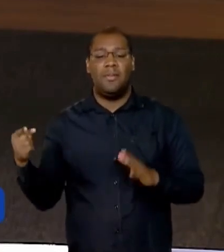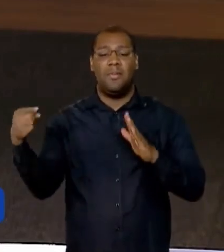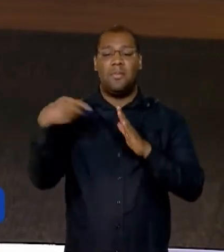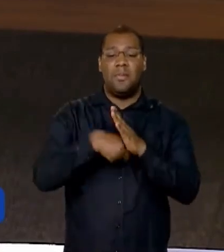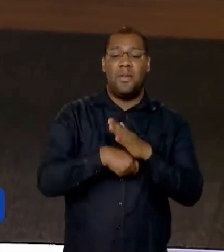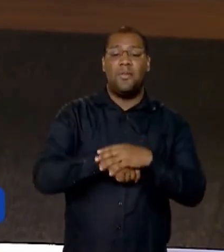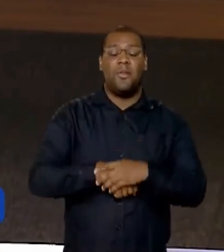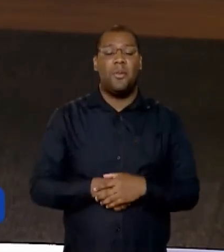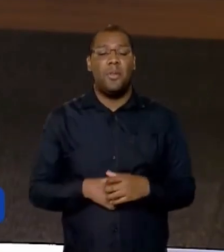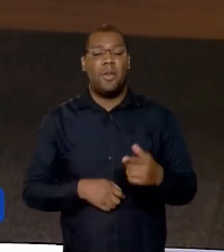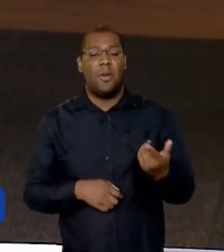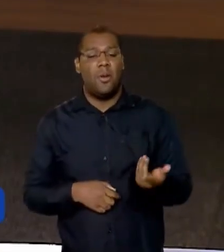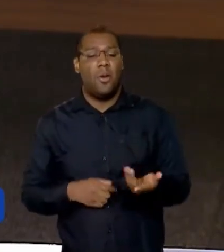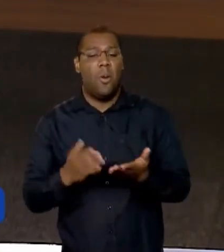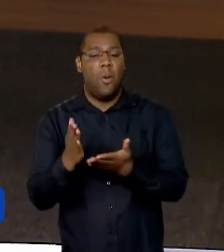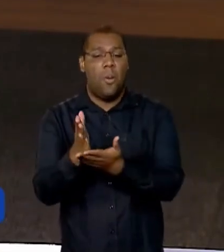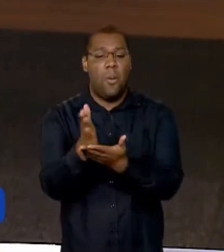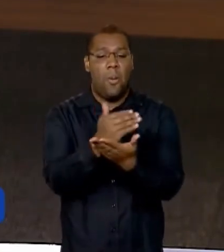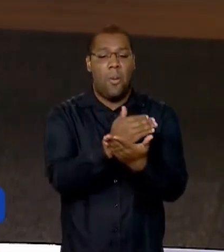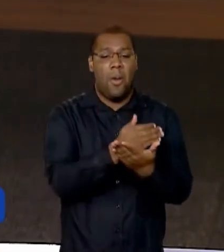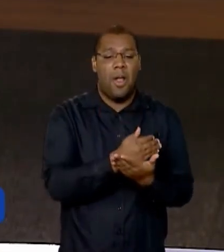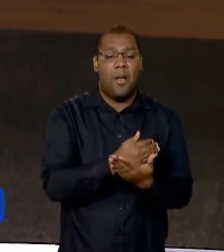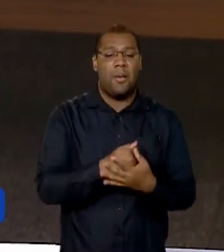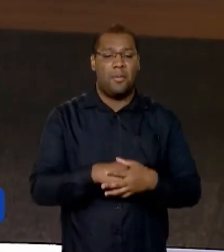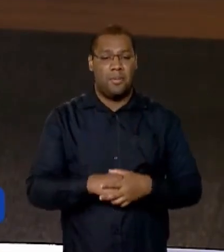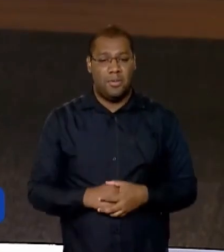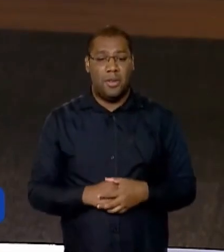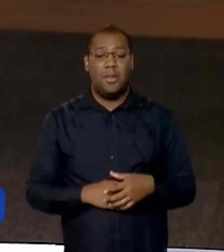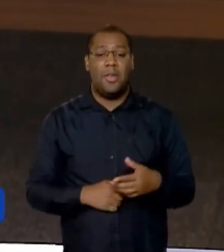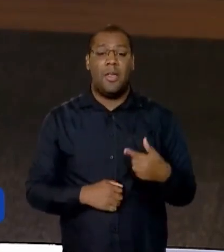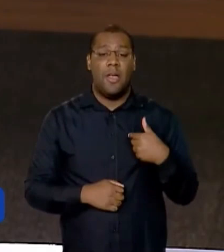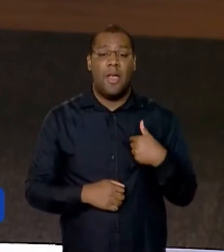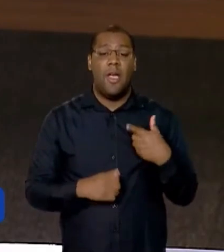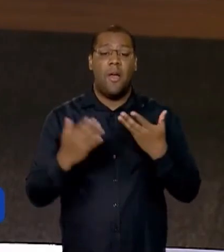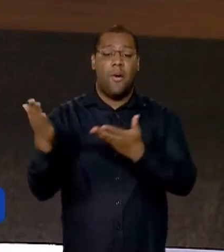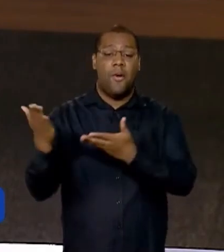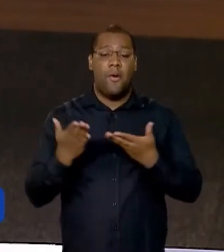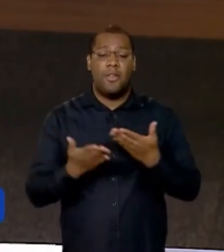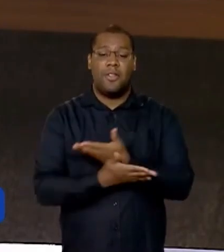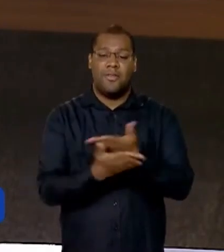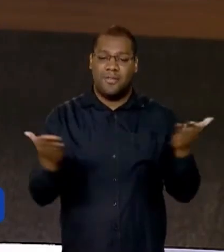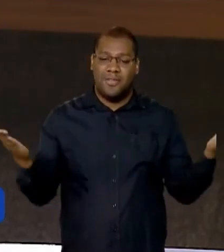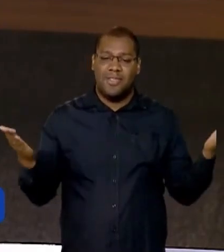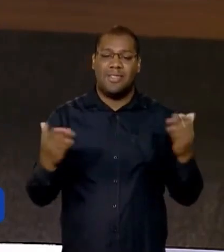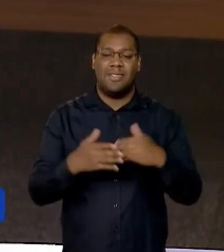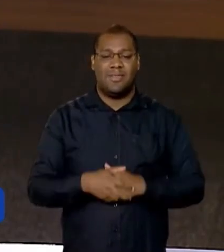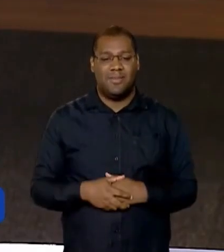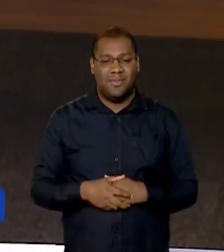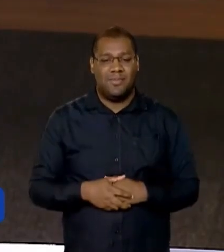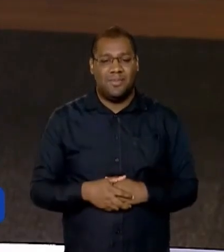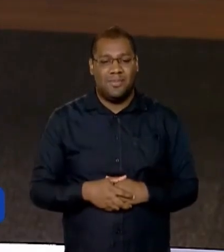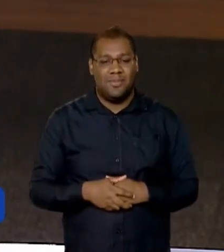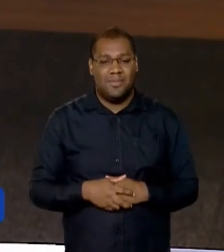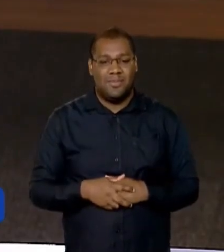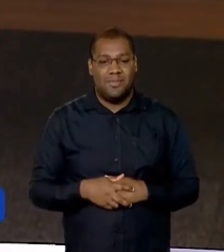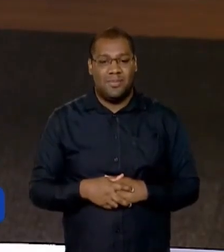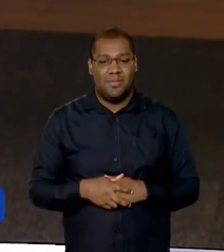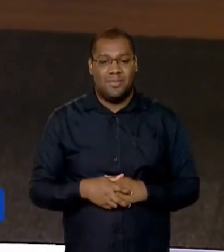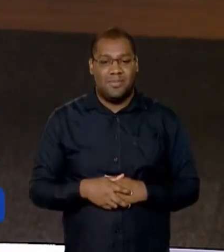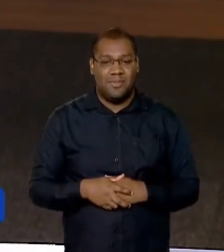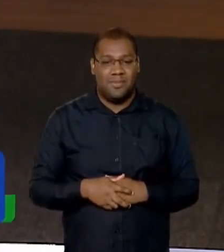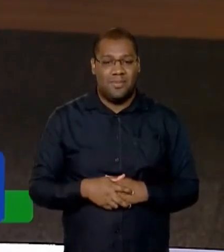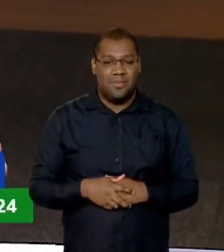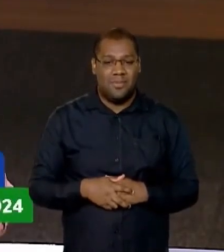como é que tá a colheta eu na verdade quero convidar vocês para partir parpar dessa colheita sabe quero que vocês